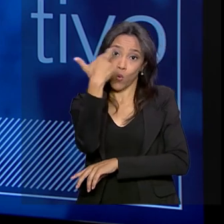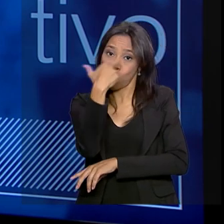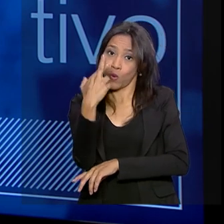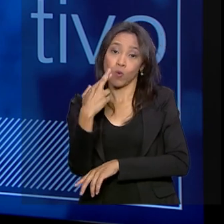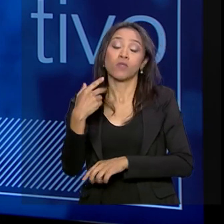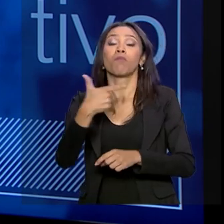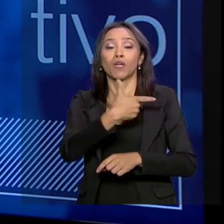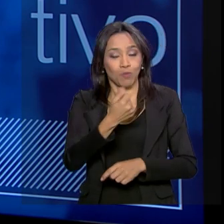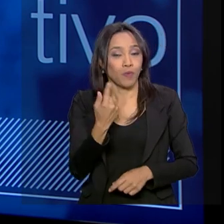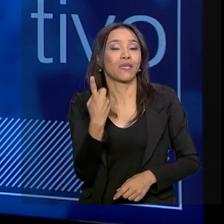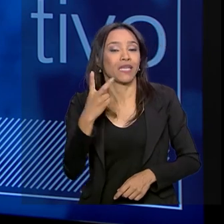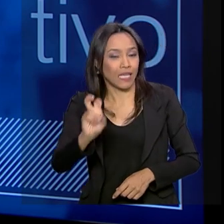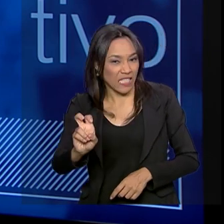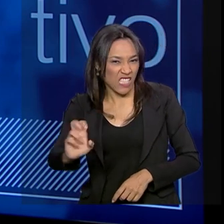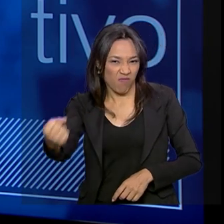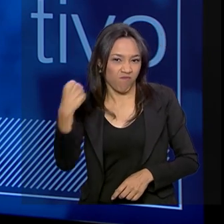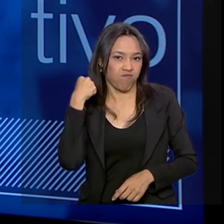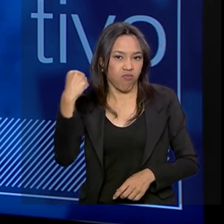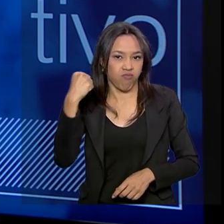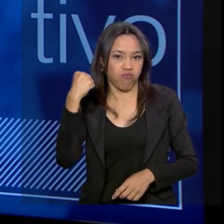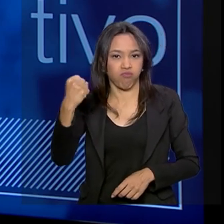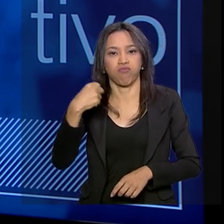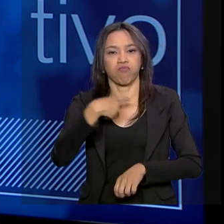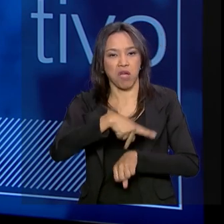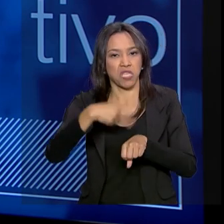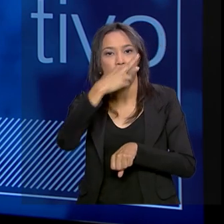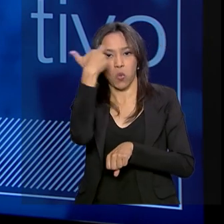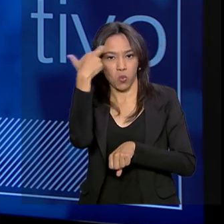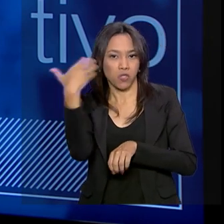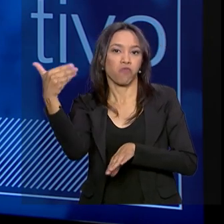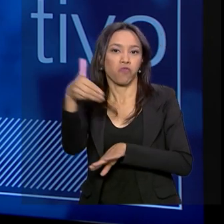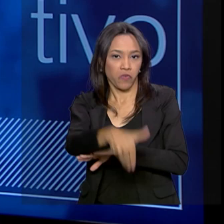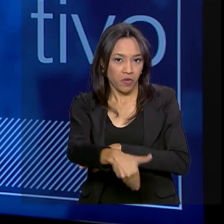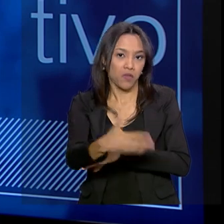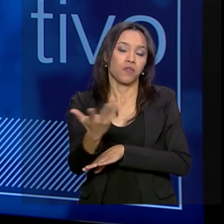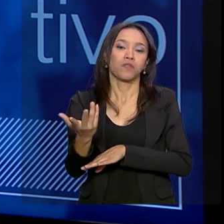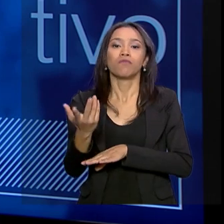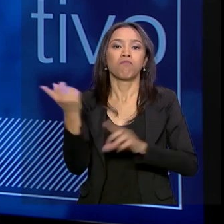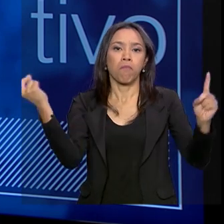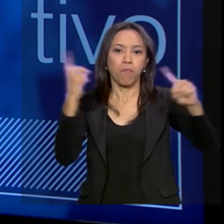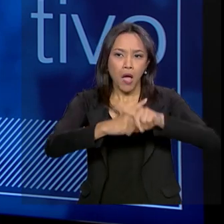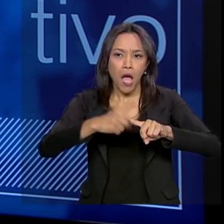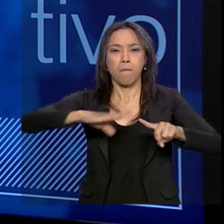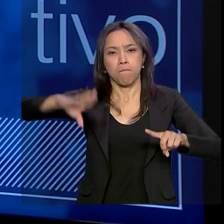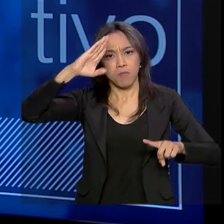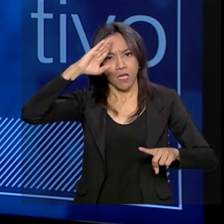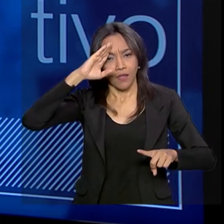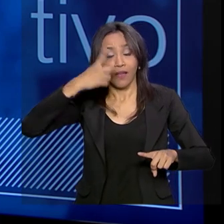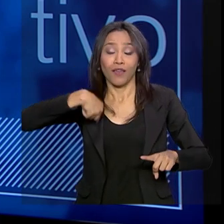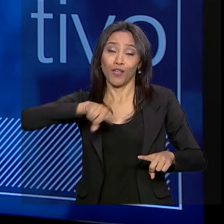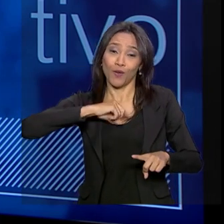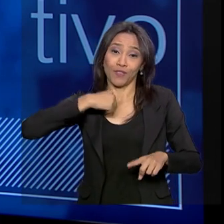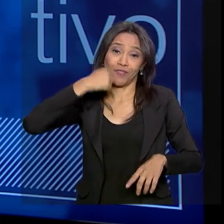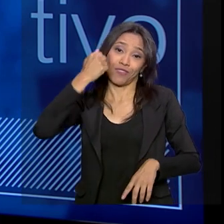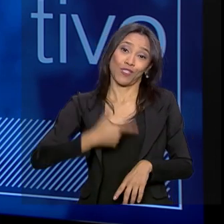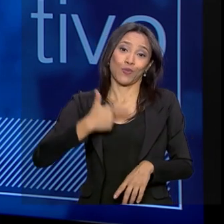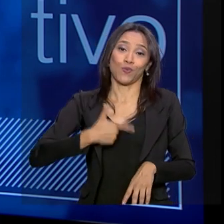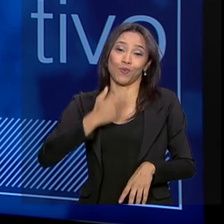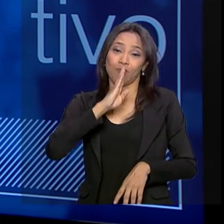Rússia esteve presente, que é uma potência também no esporte militar, e nós acabamos em 2º